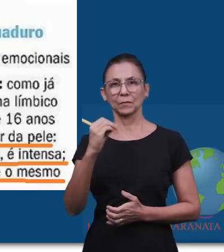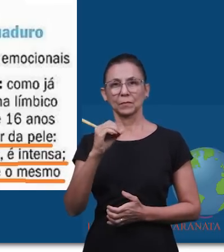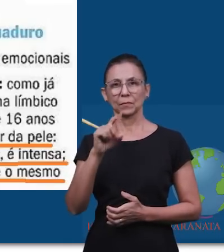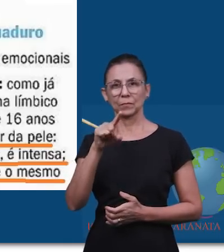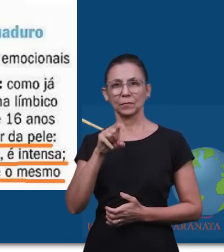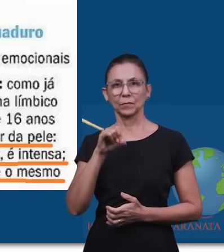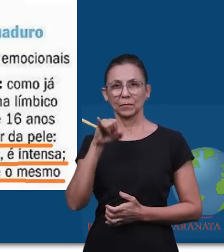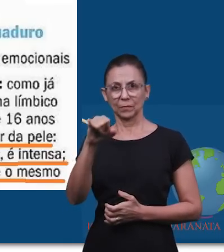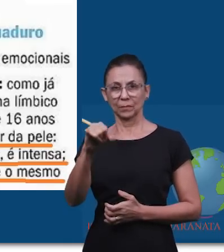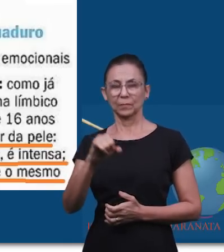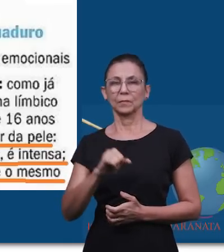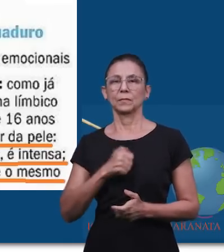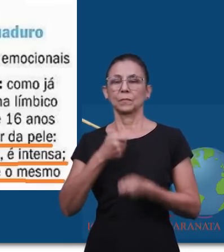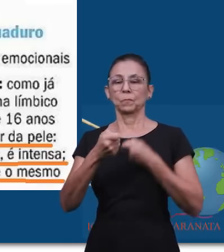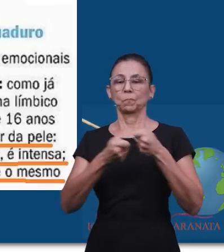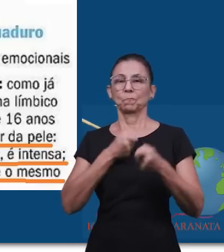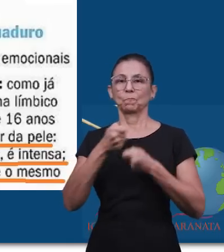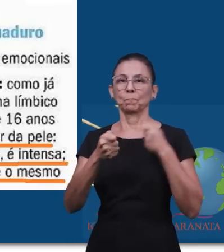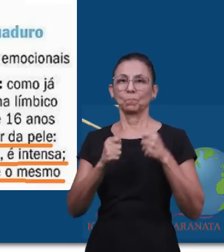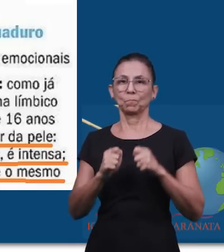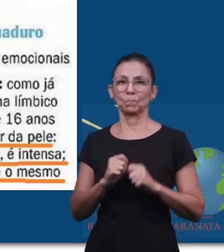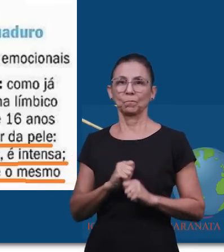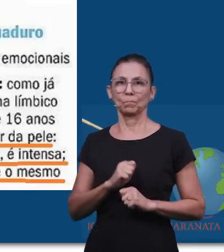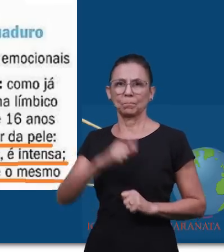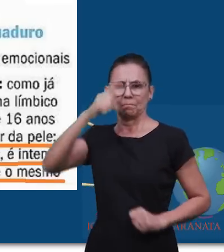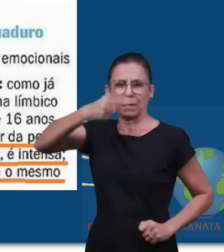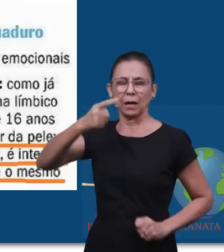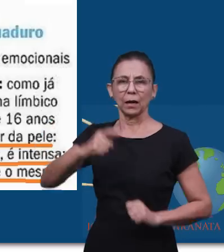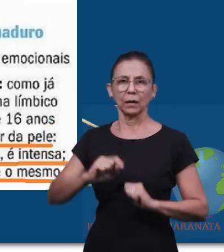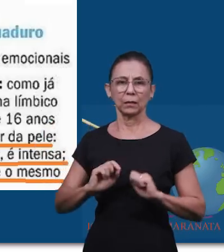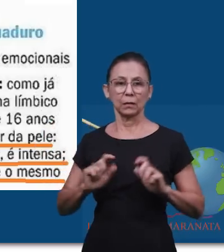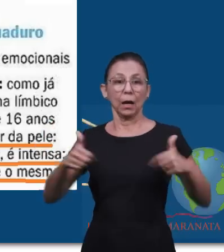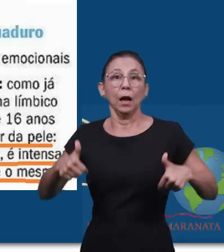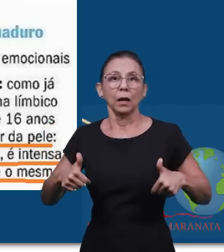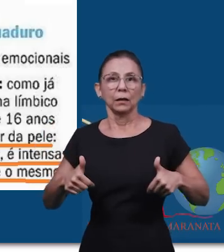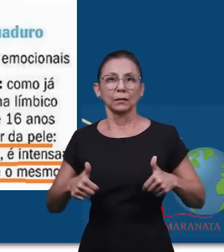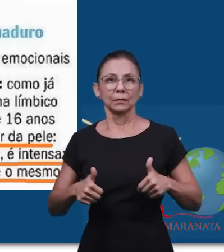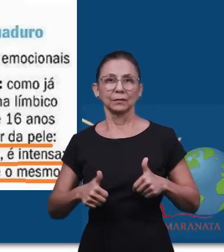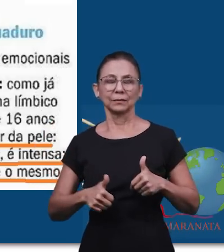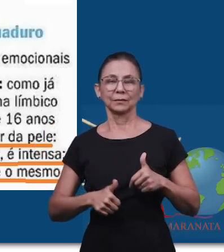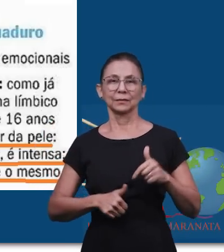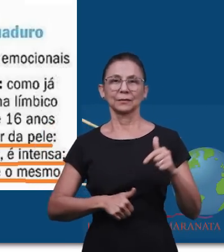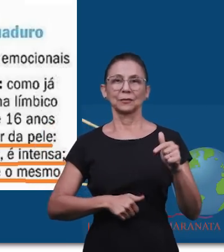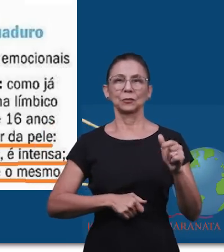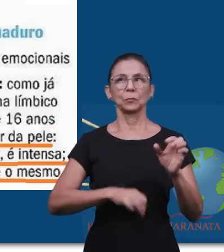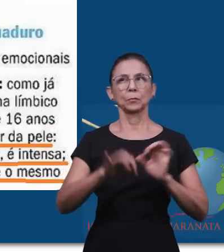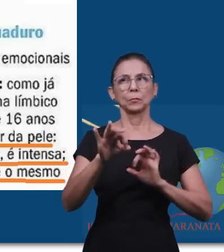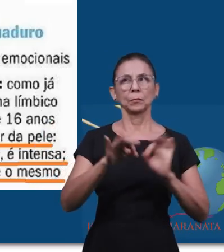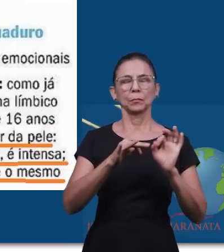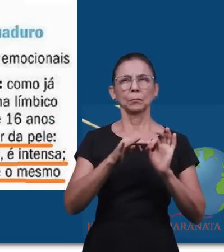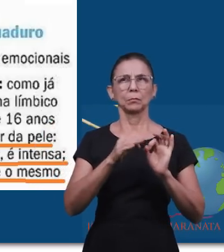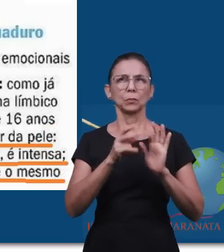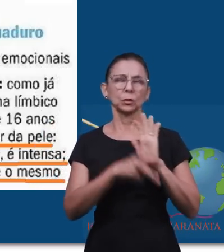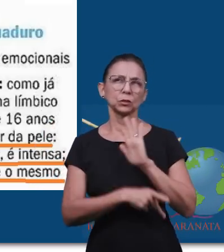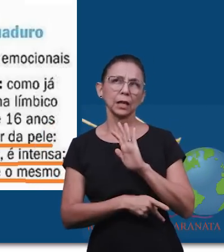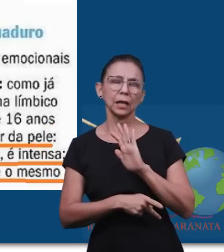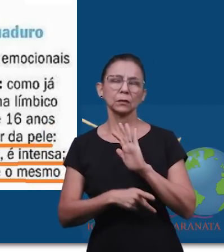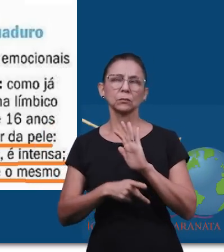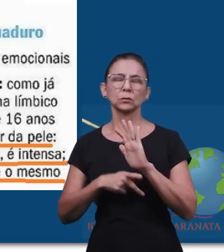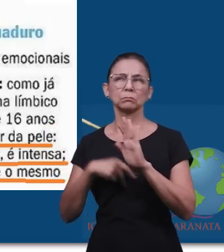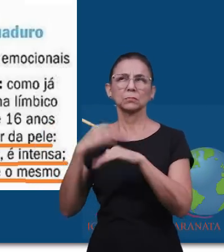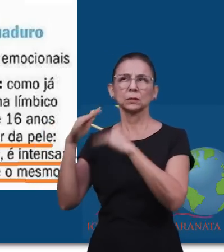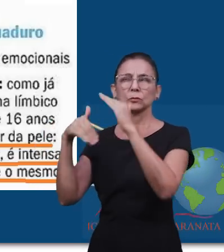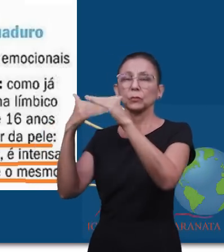responsável pelo controle dos impulsos, tomada de decisão, pelo planejamento, pelo julgamento, está em